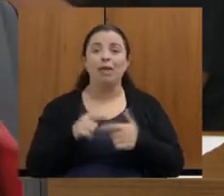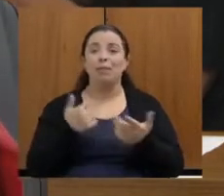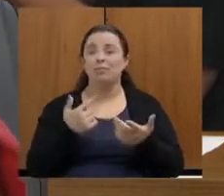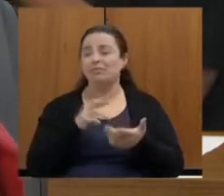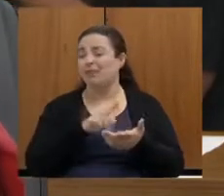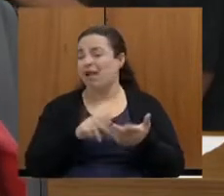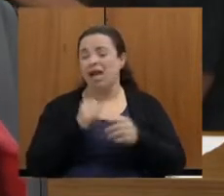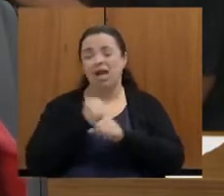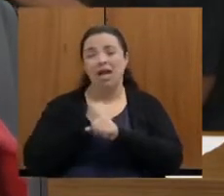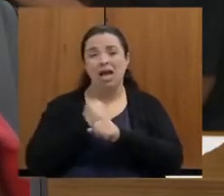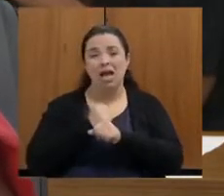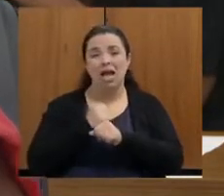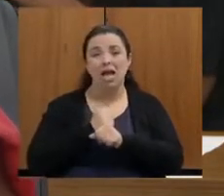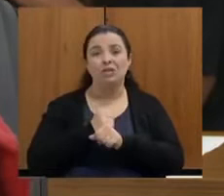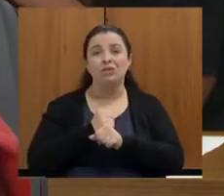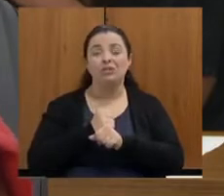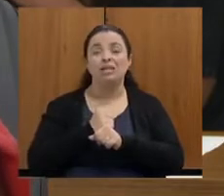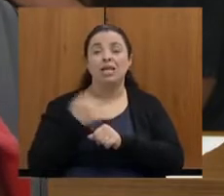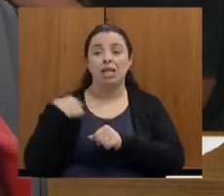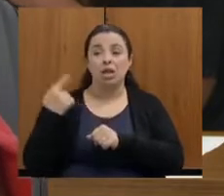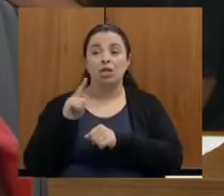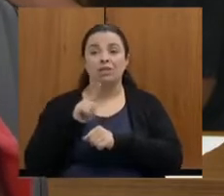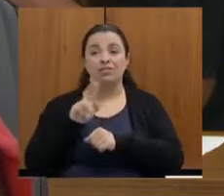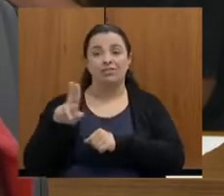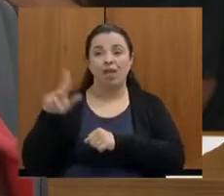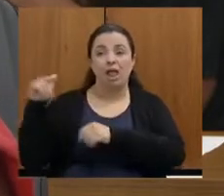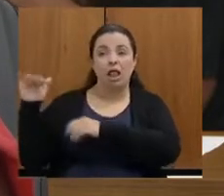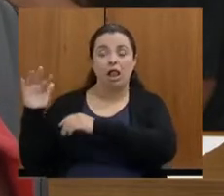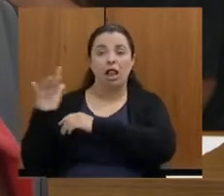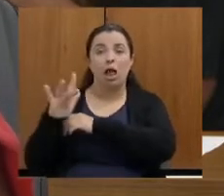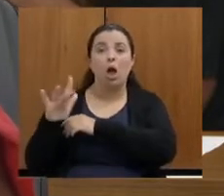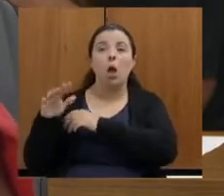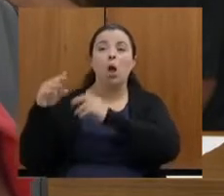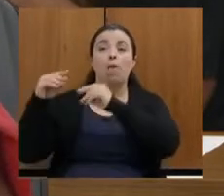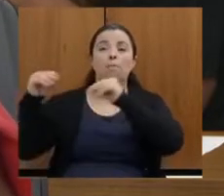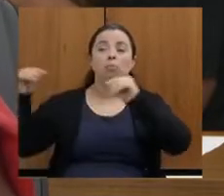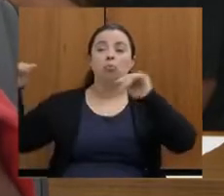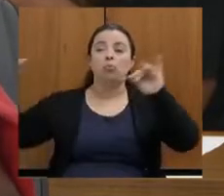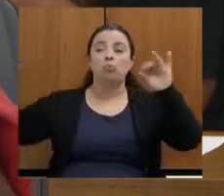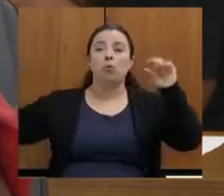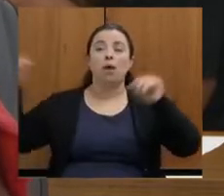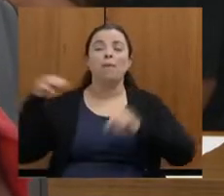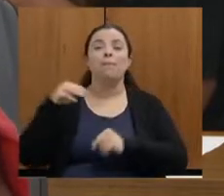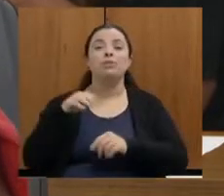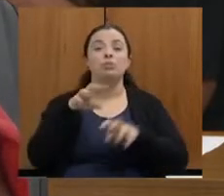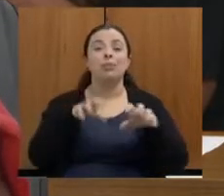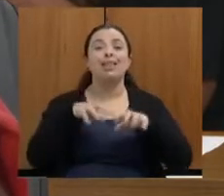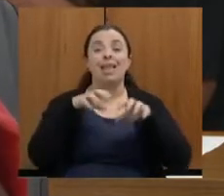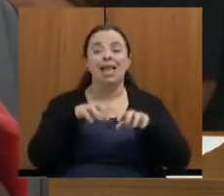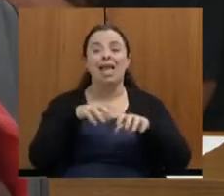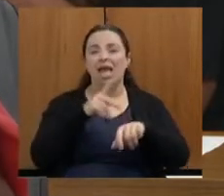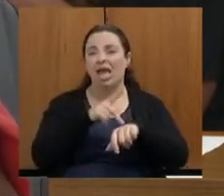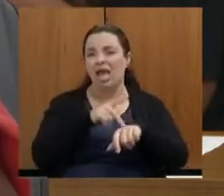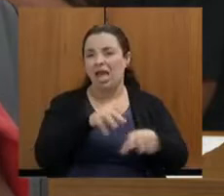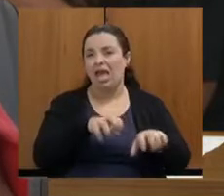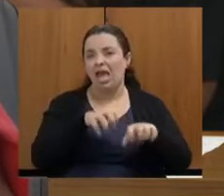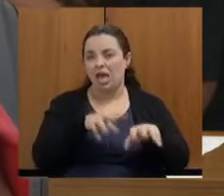né a vale a bhp e a Samarco Elas tiveram